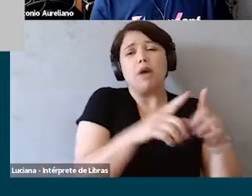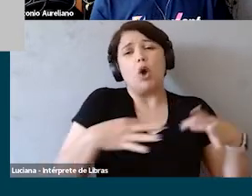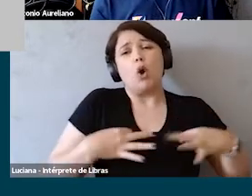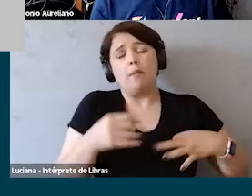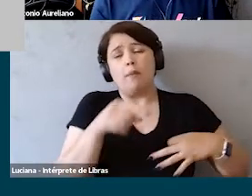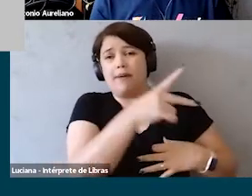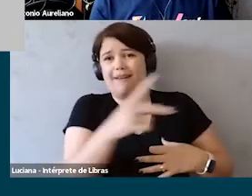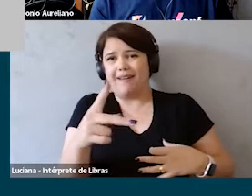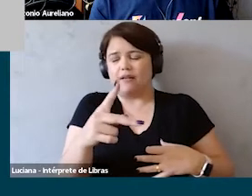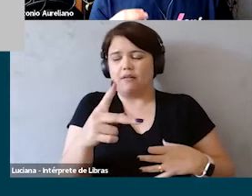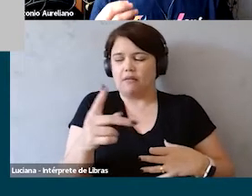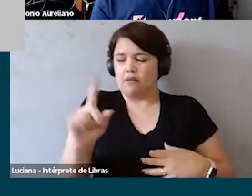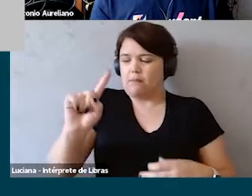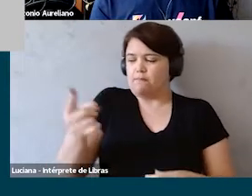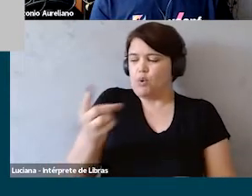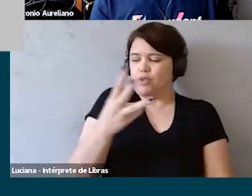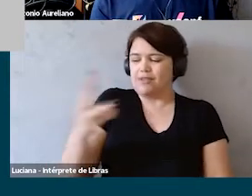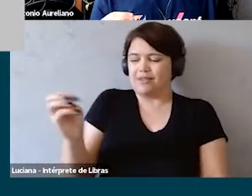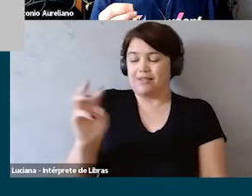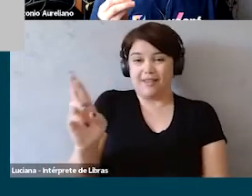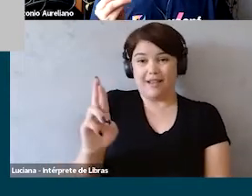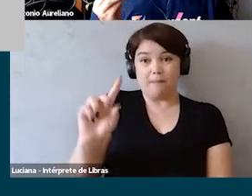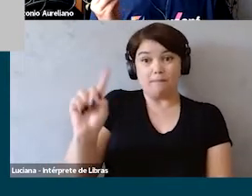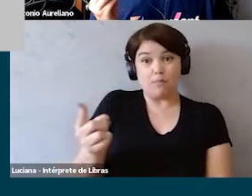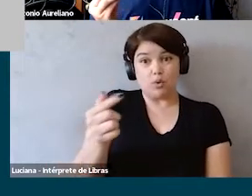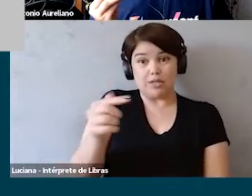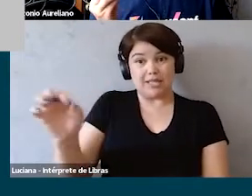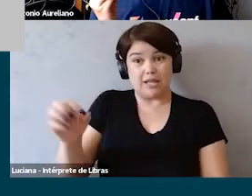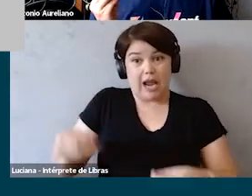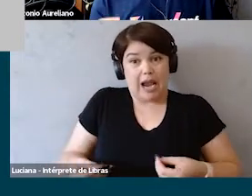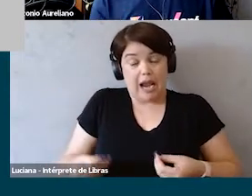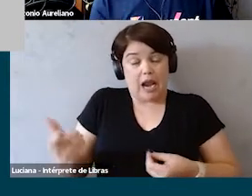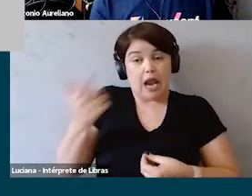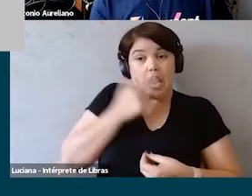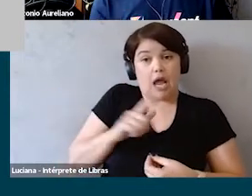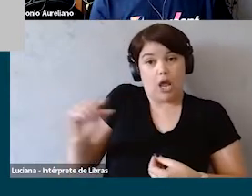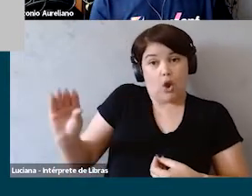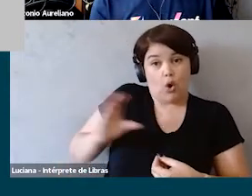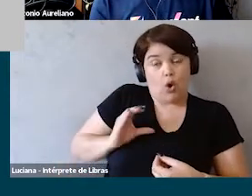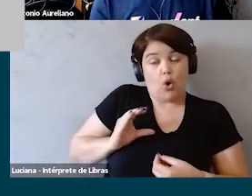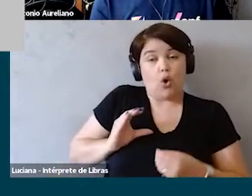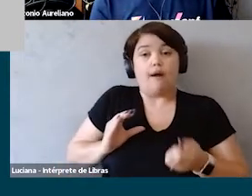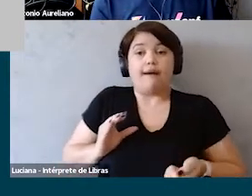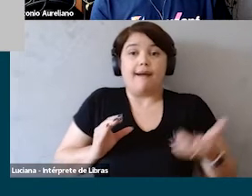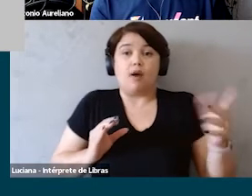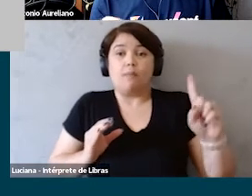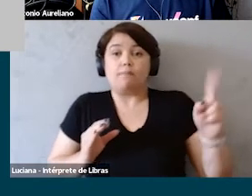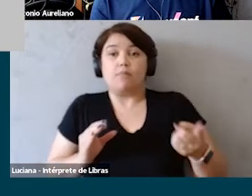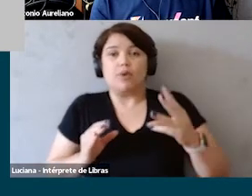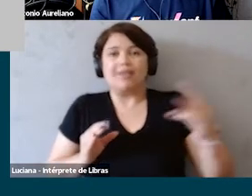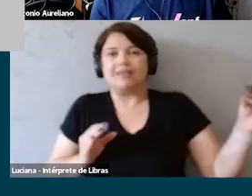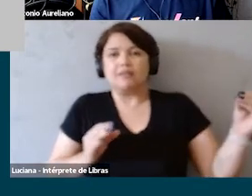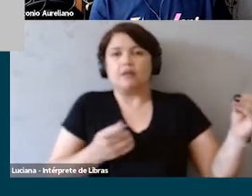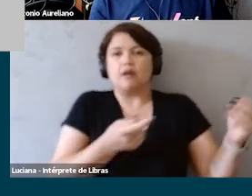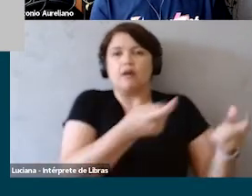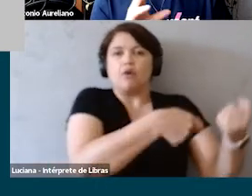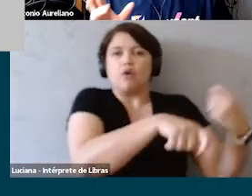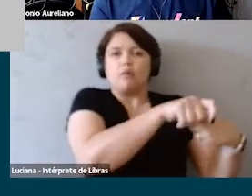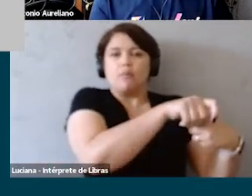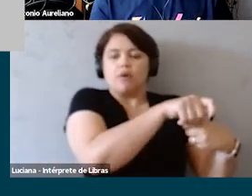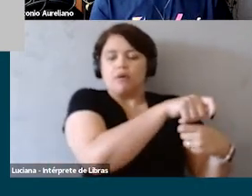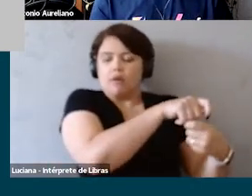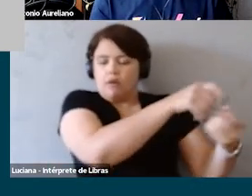também umas roupas para ele. Ou seja, dos R$1.300, dos R$1.700 que ele ganhou, ele gastou R$1.300 na Brasília